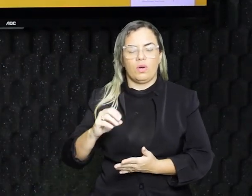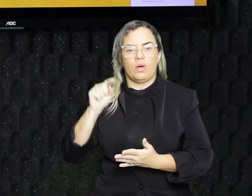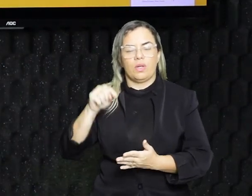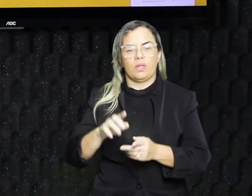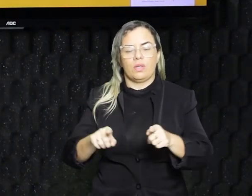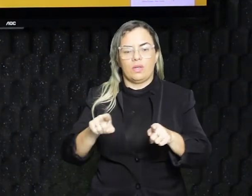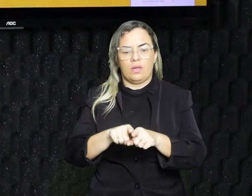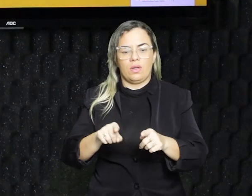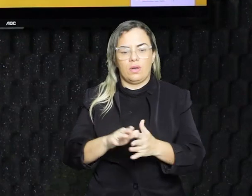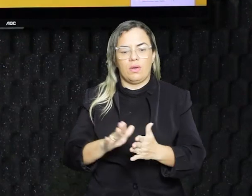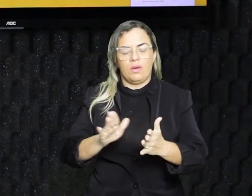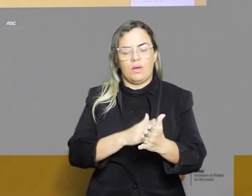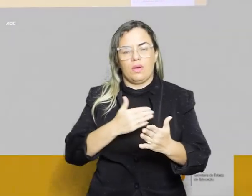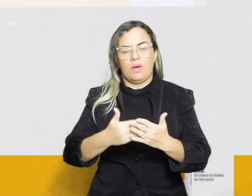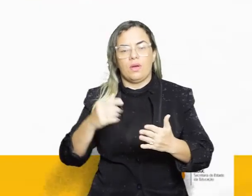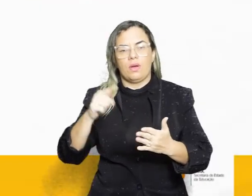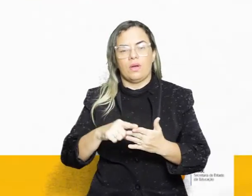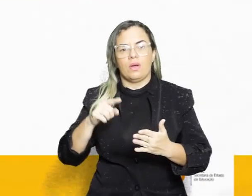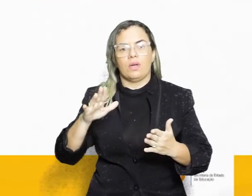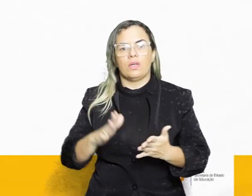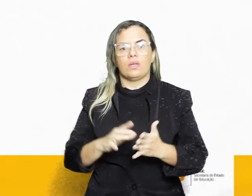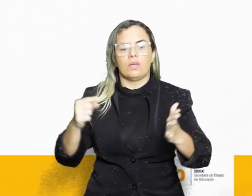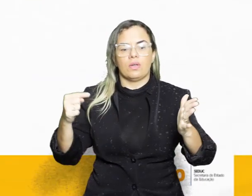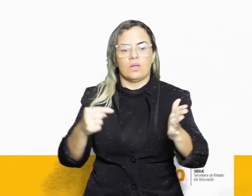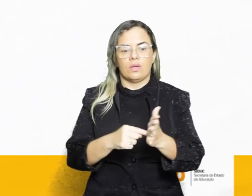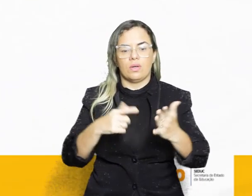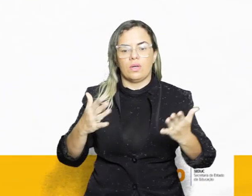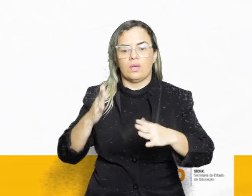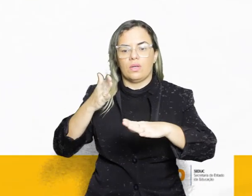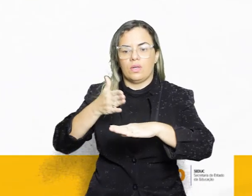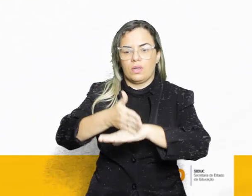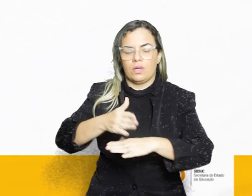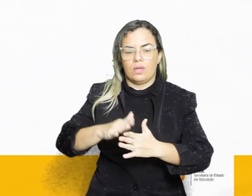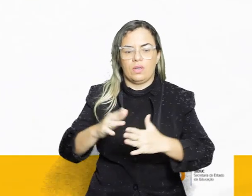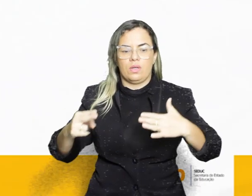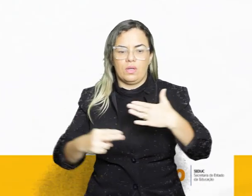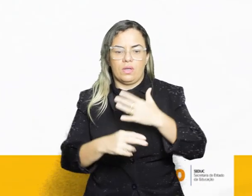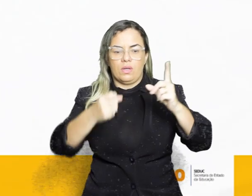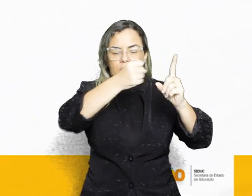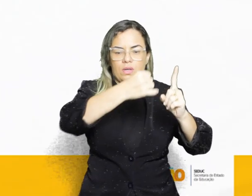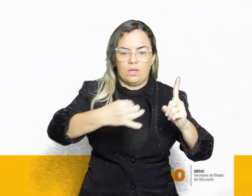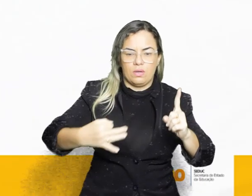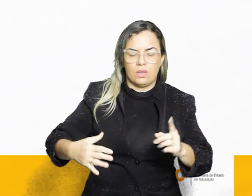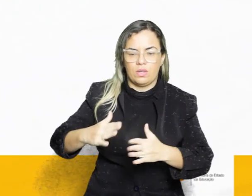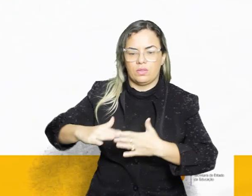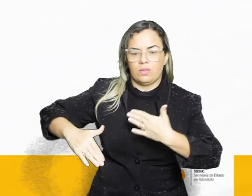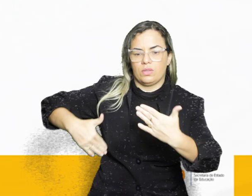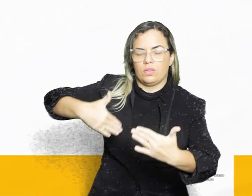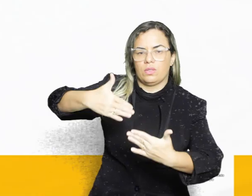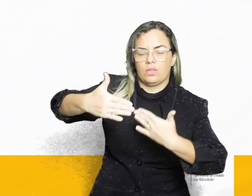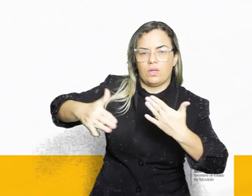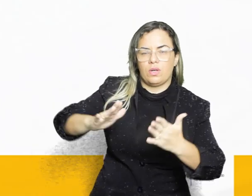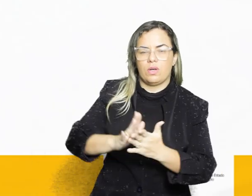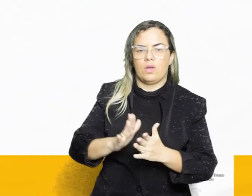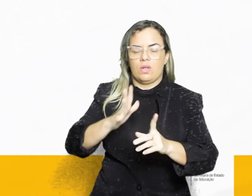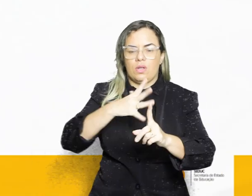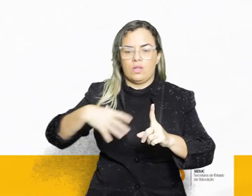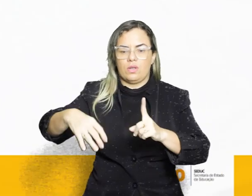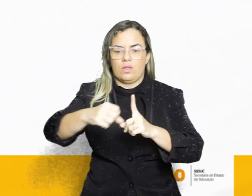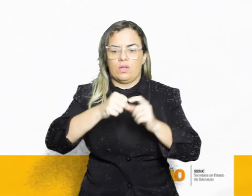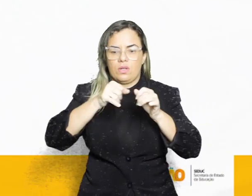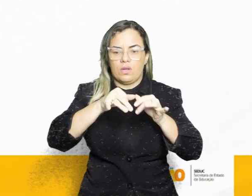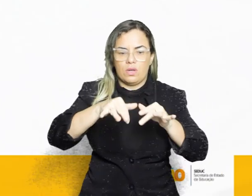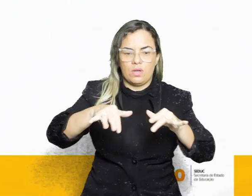Argentina. Tá? E ele te pergunta, né, as intervenções urbanas descritas derivam de um processo socioespacial que busca o